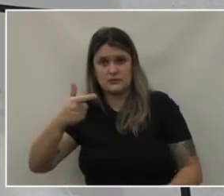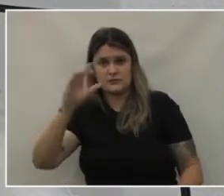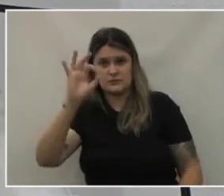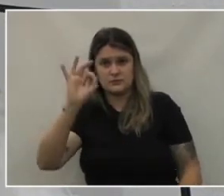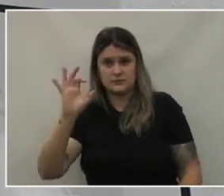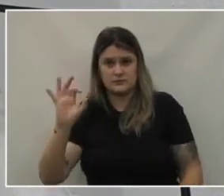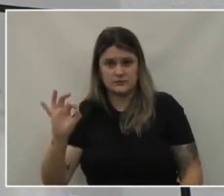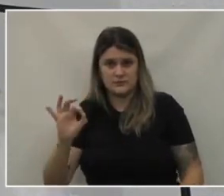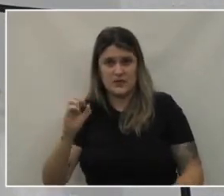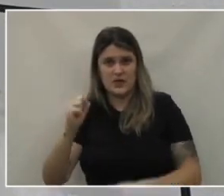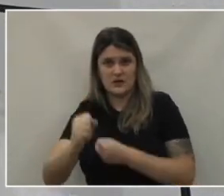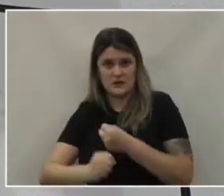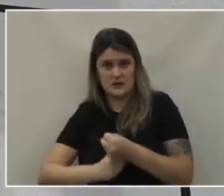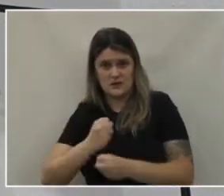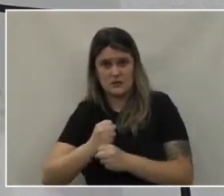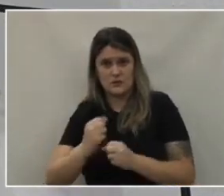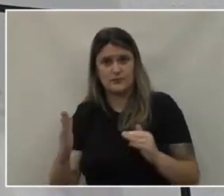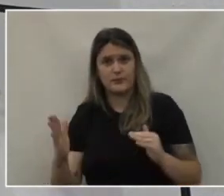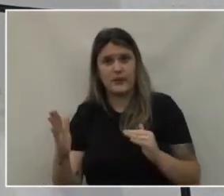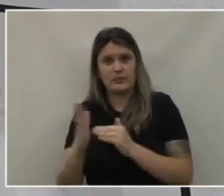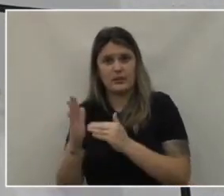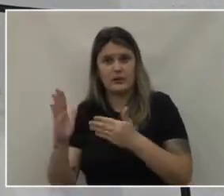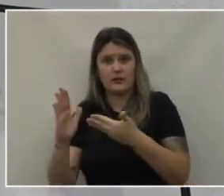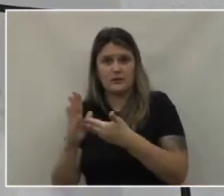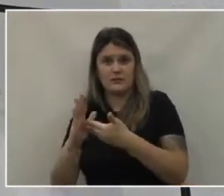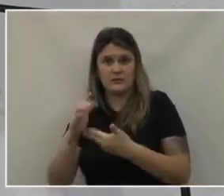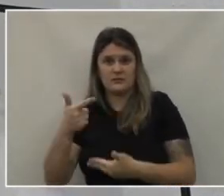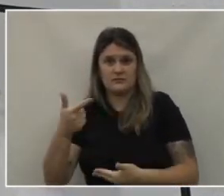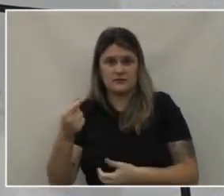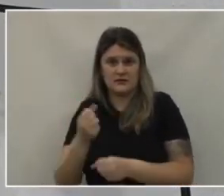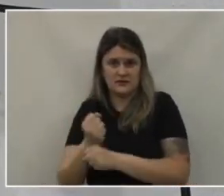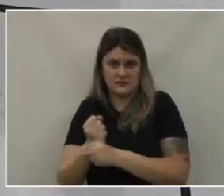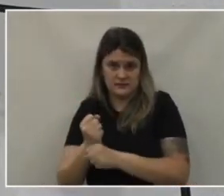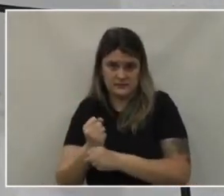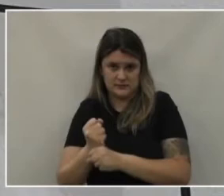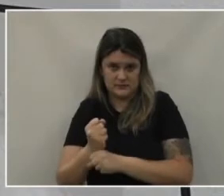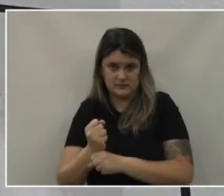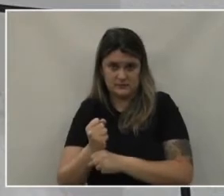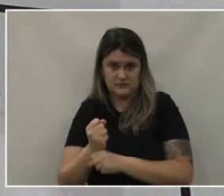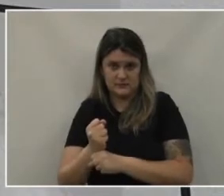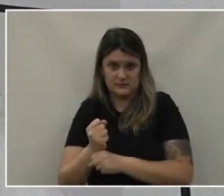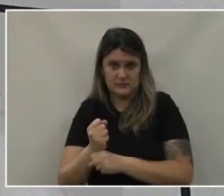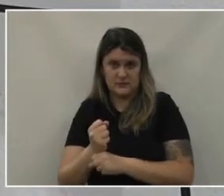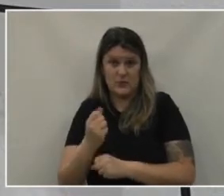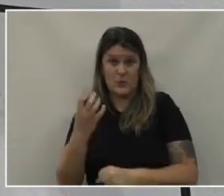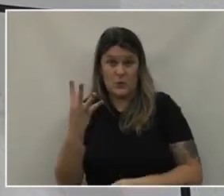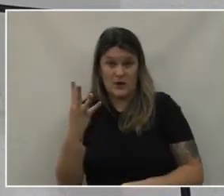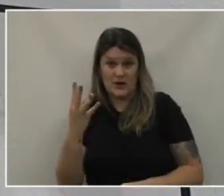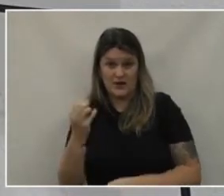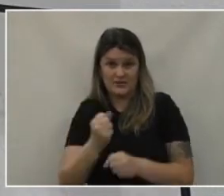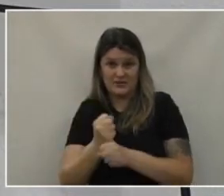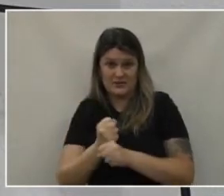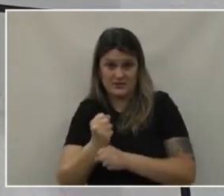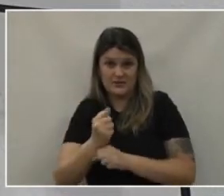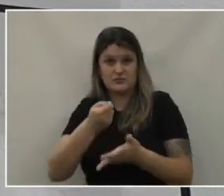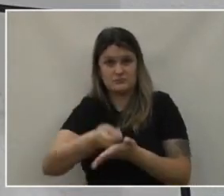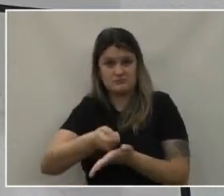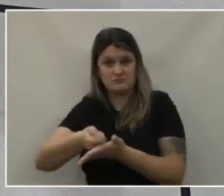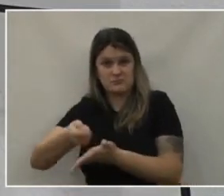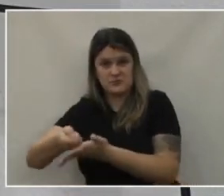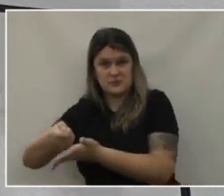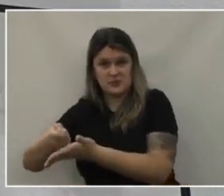2% por ano até o limite de 20 anos. Serão 40 anos de contribuição.